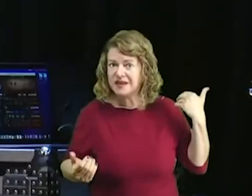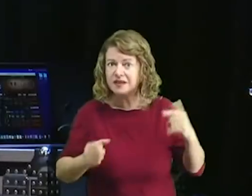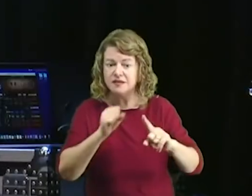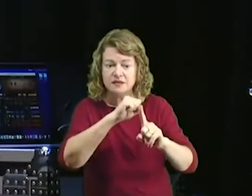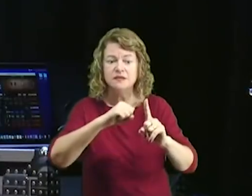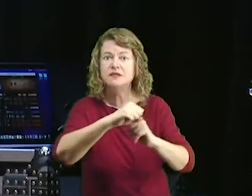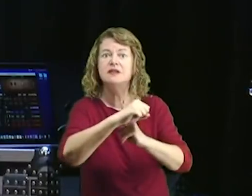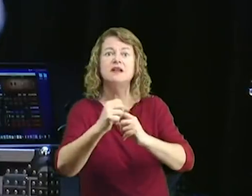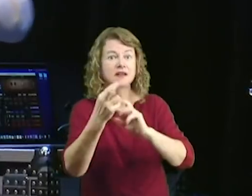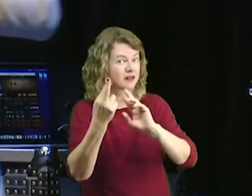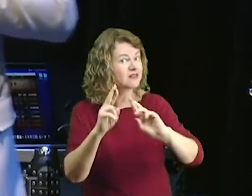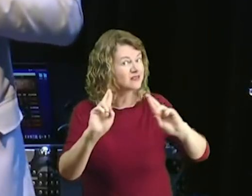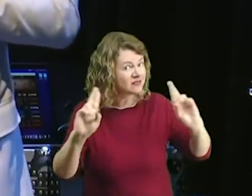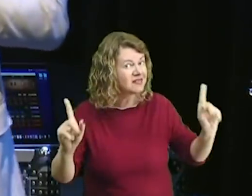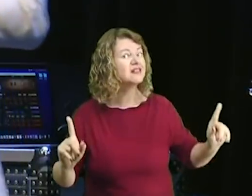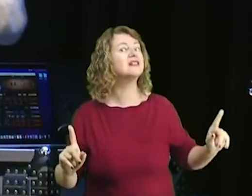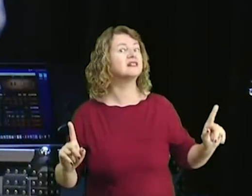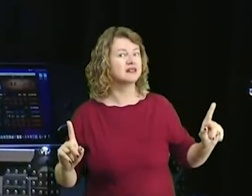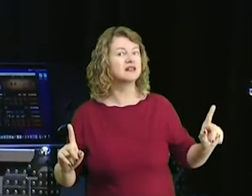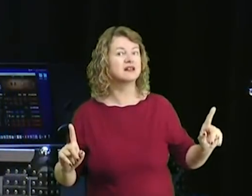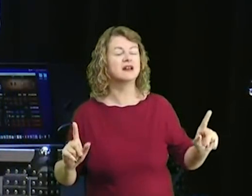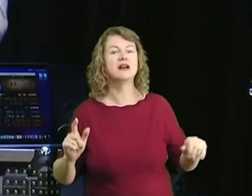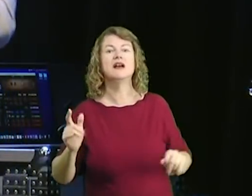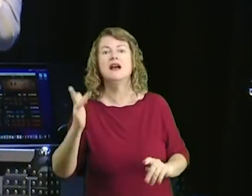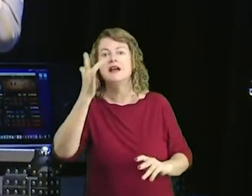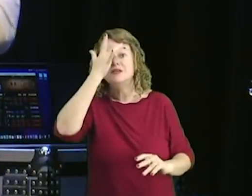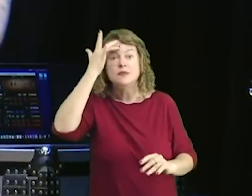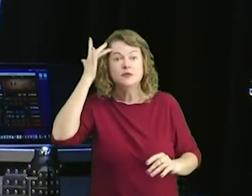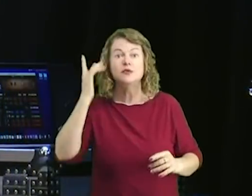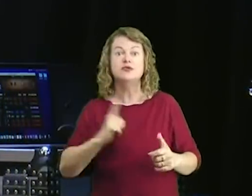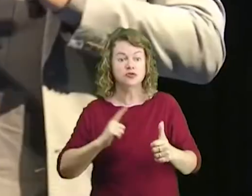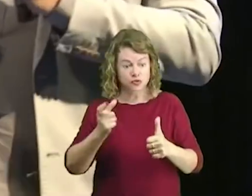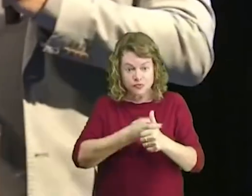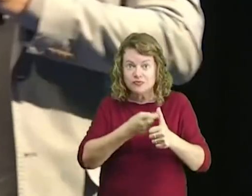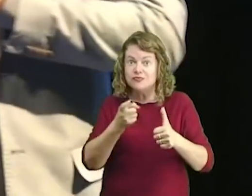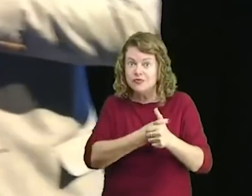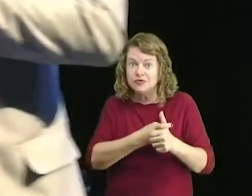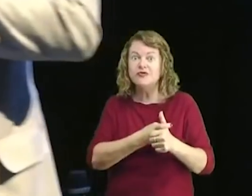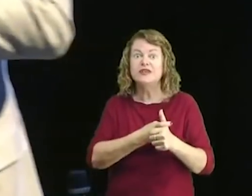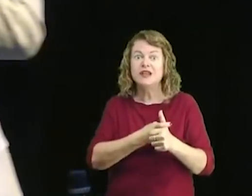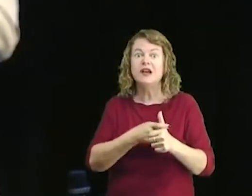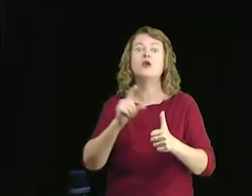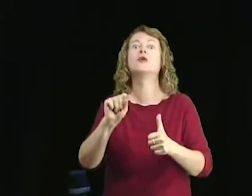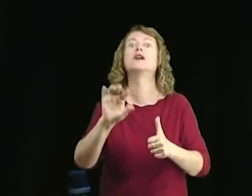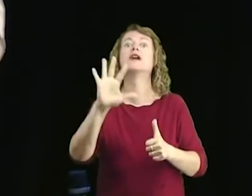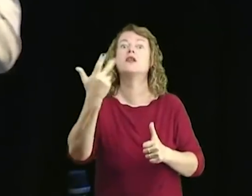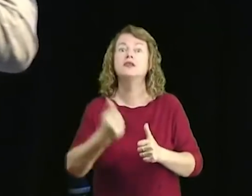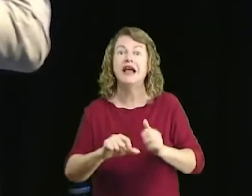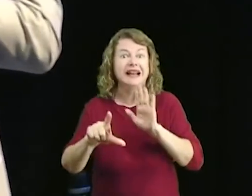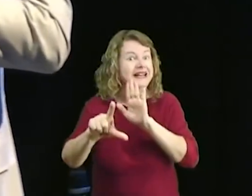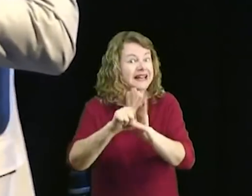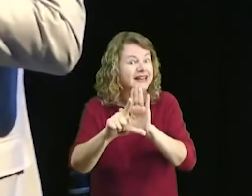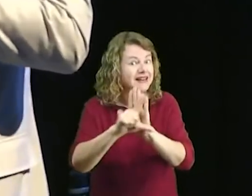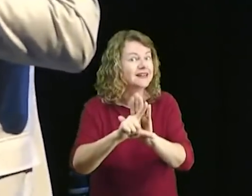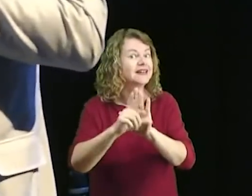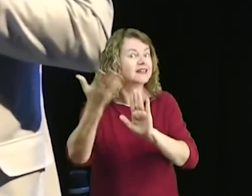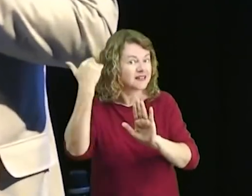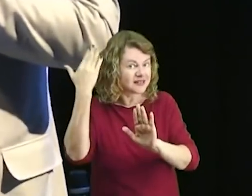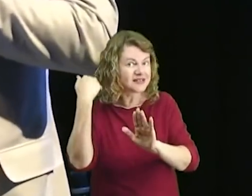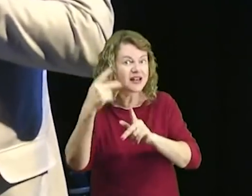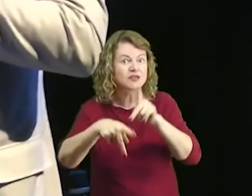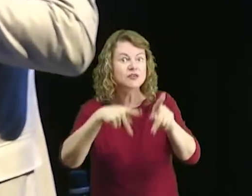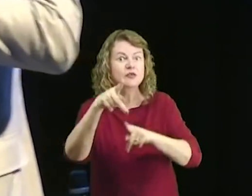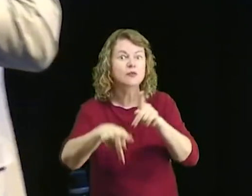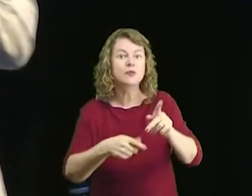hoje, gente, as pessoas se endividavam, e para pagar a dívida, era a lei daquele tempo, elas